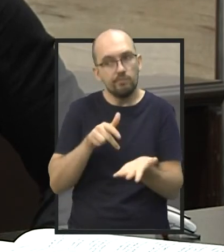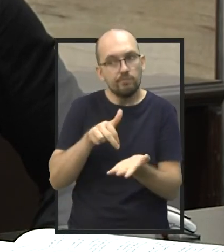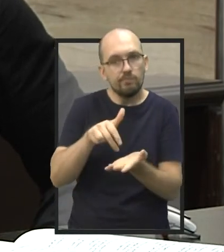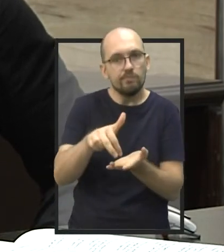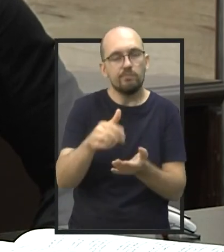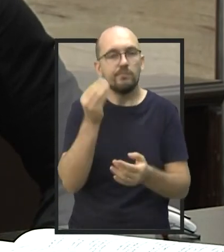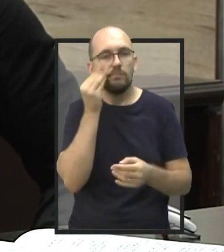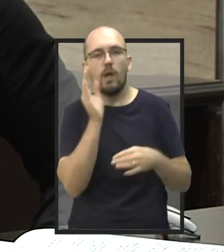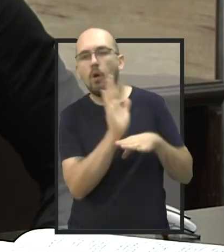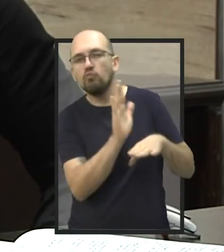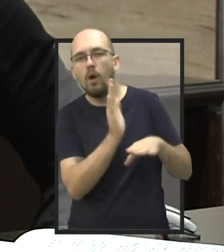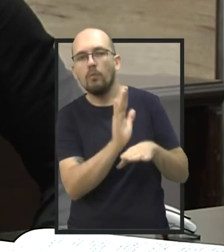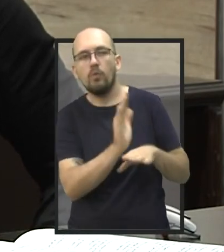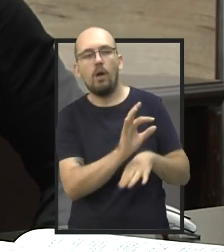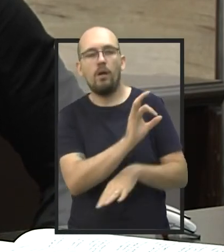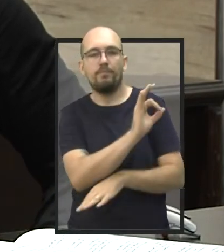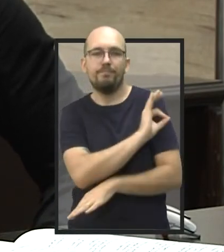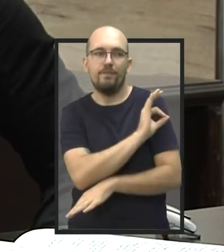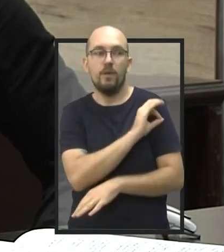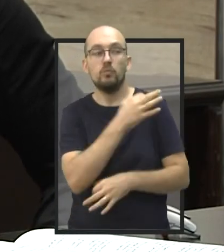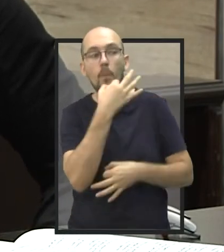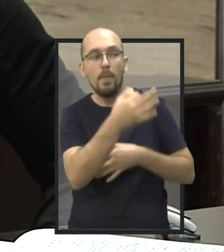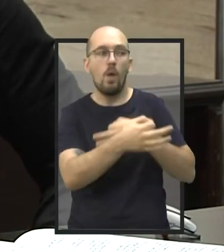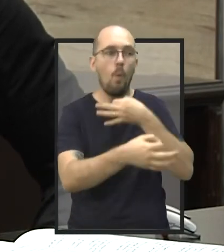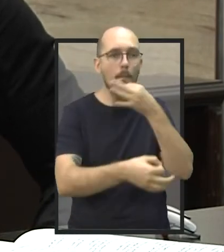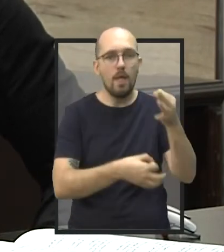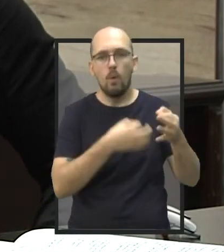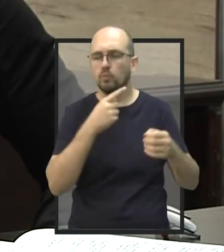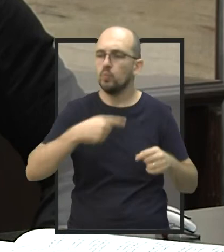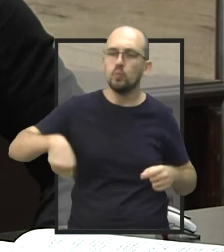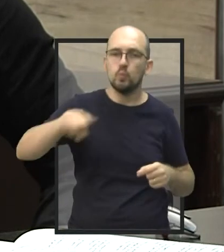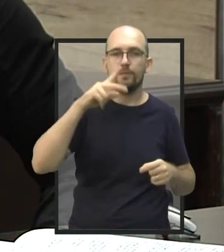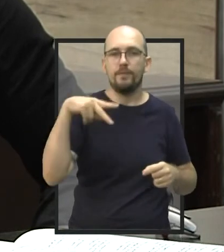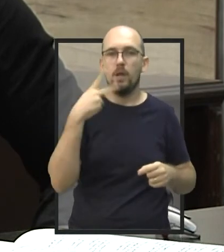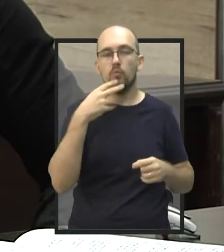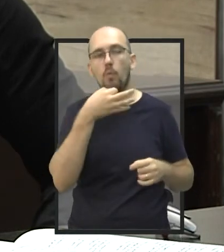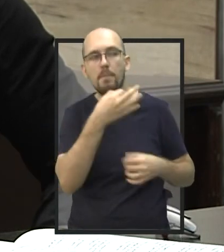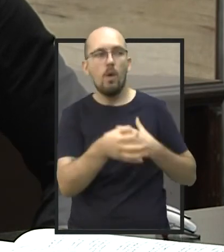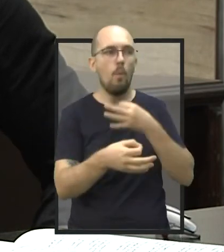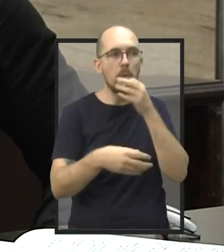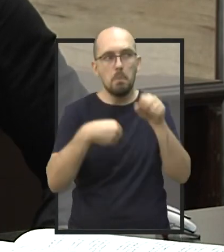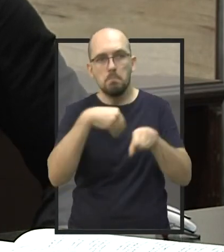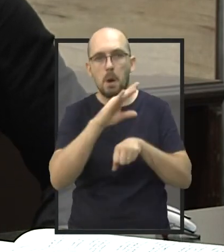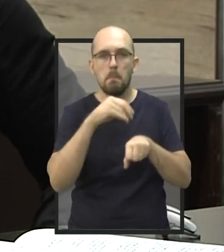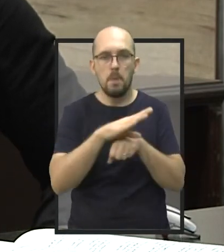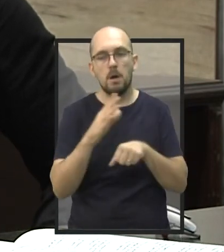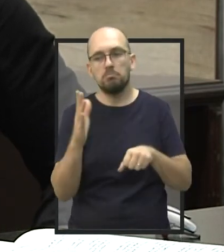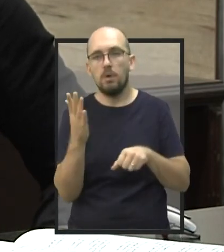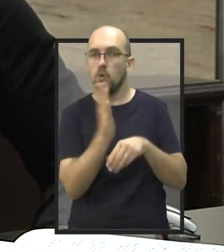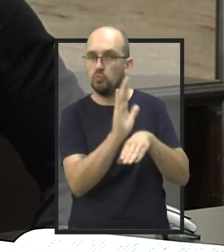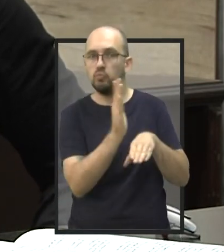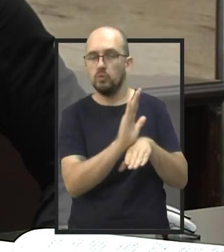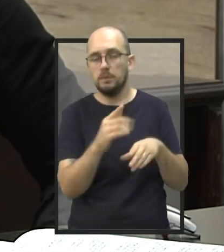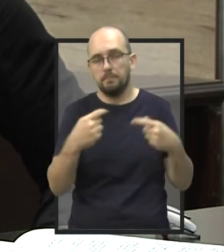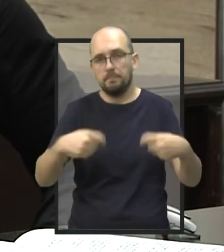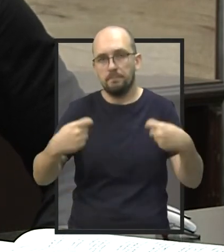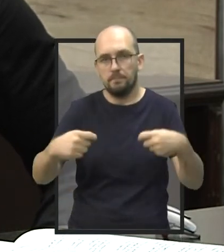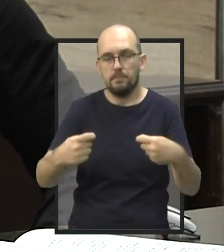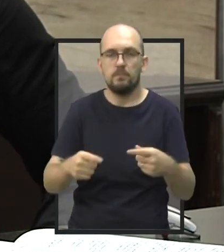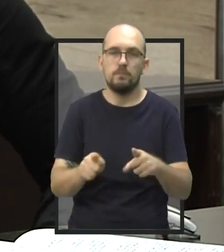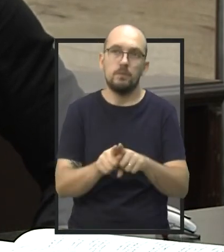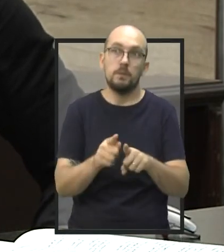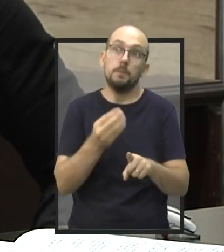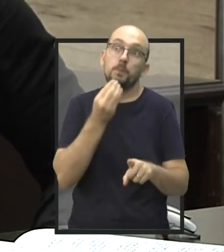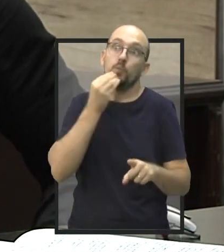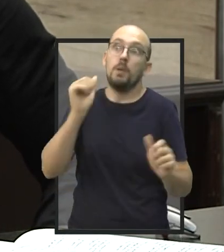ajudar o senhor Ivan em sugestão, em dar opiniões, todos os vereadores, cada um com uma maneira de pensar. Então, assim, a gente poderia estar